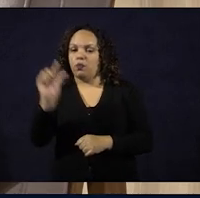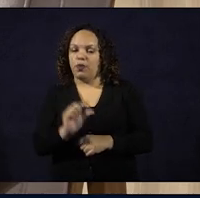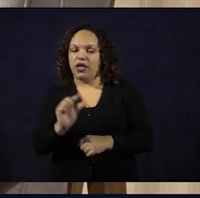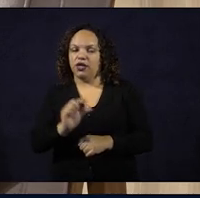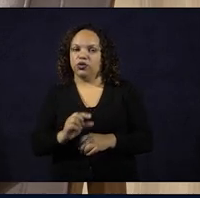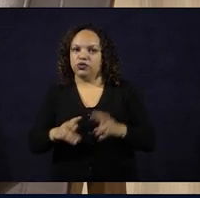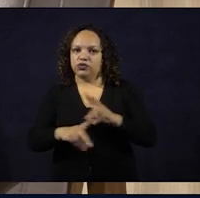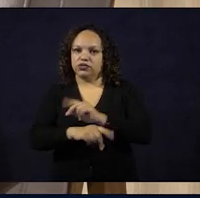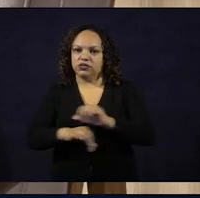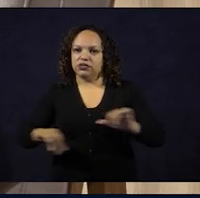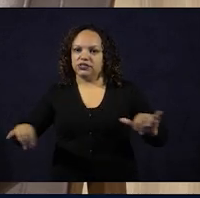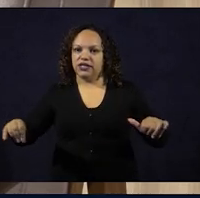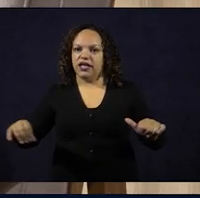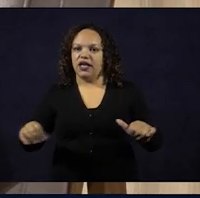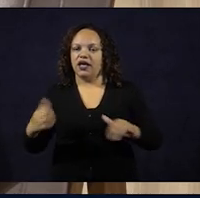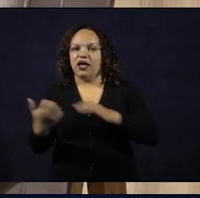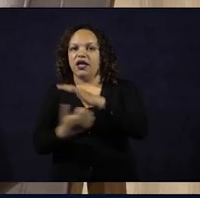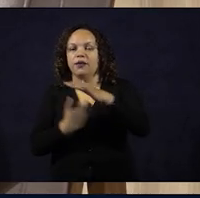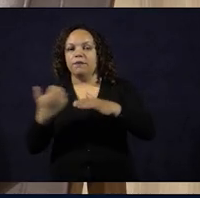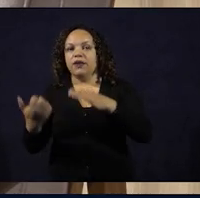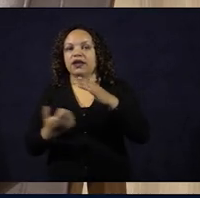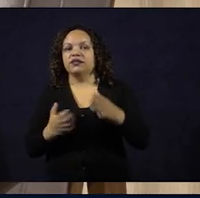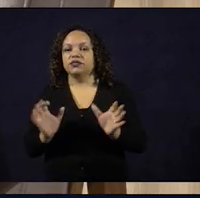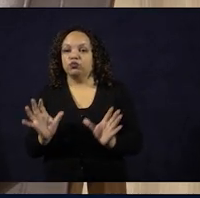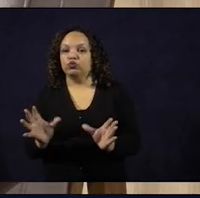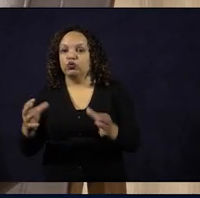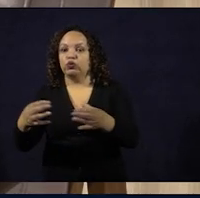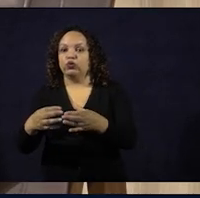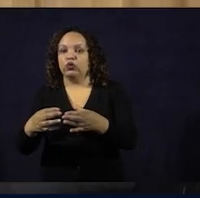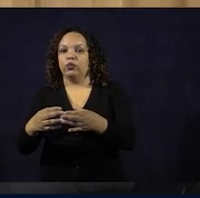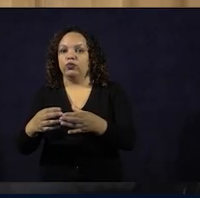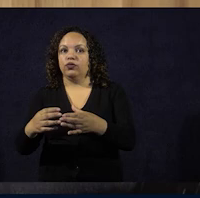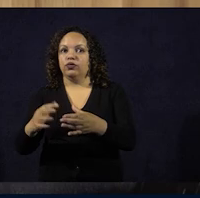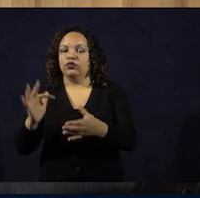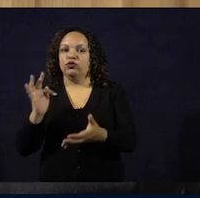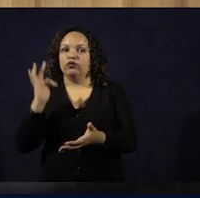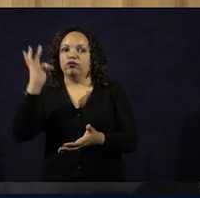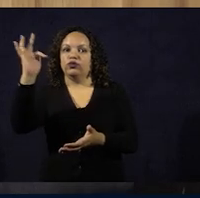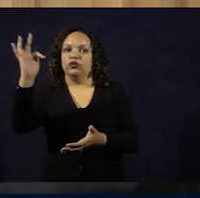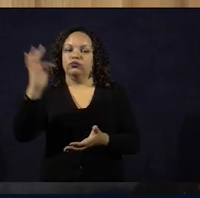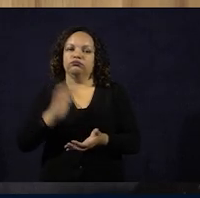acha como é que você enxerga a empresa e o setor nos próximos anos